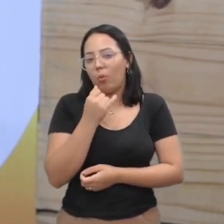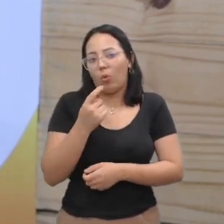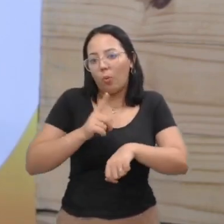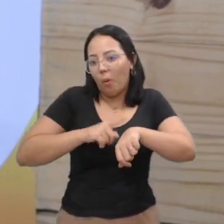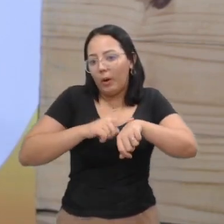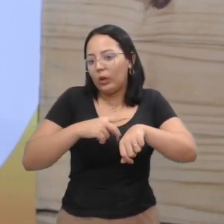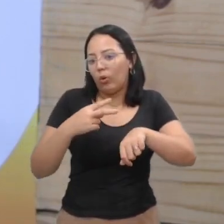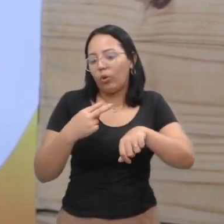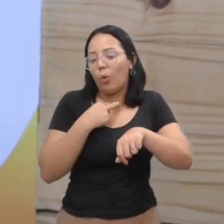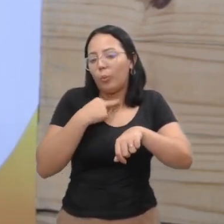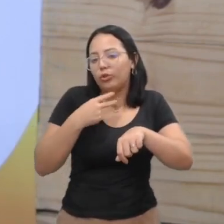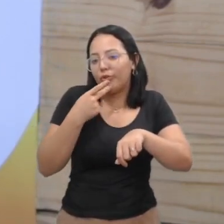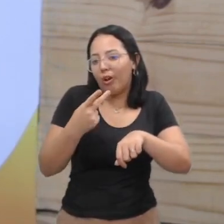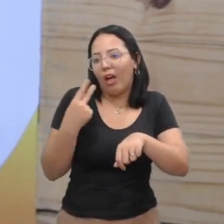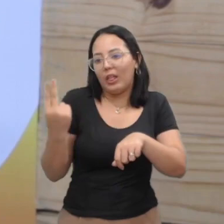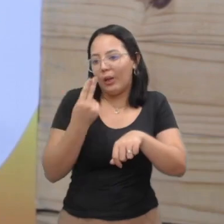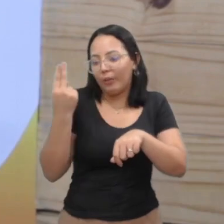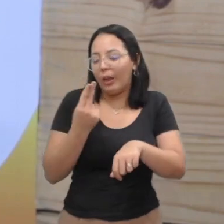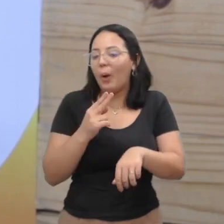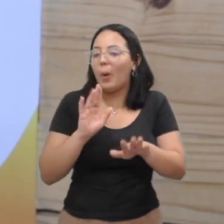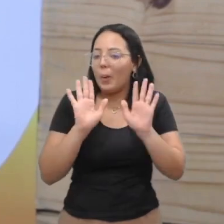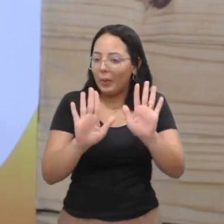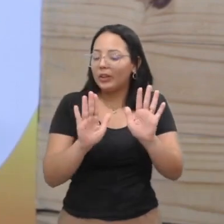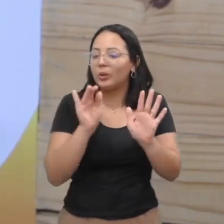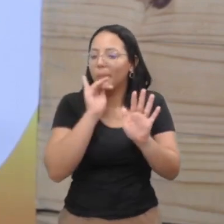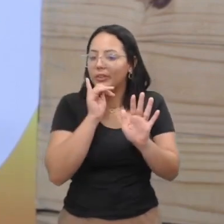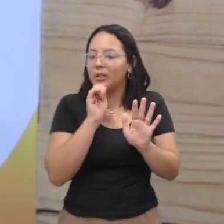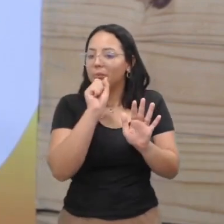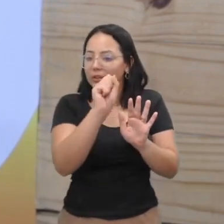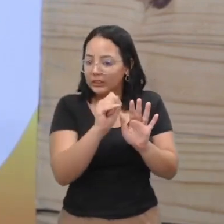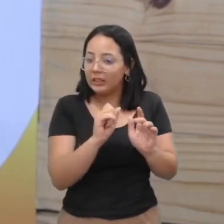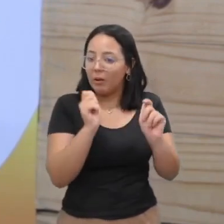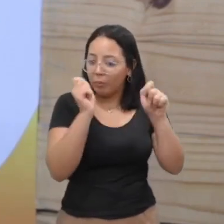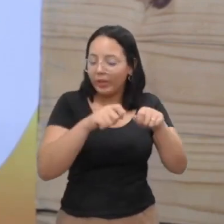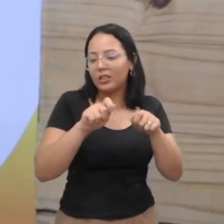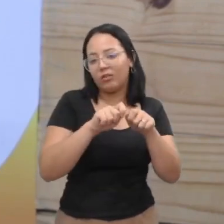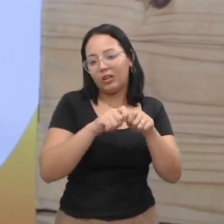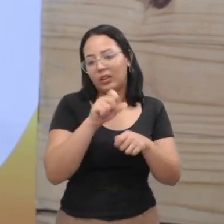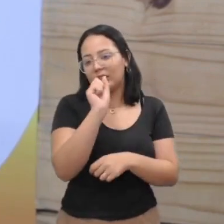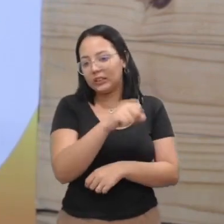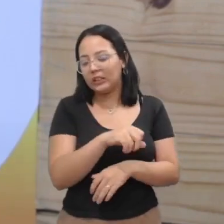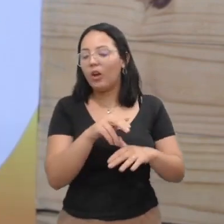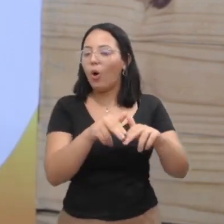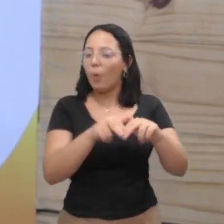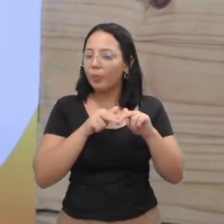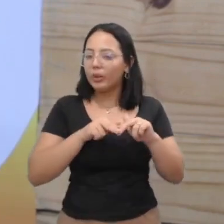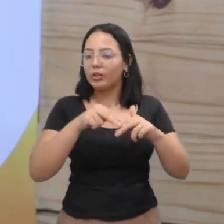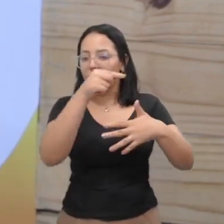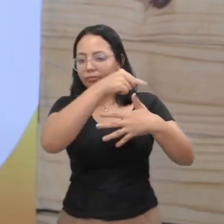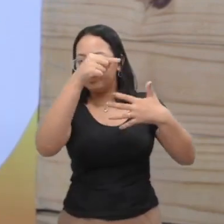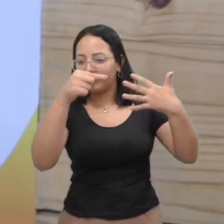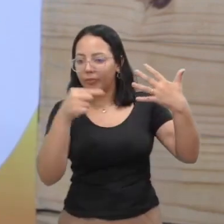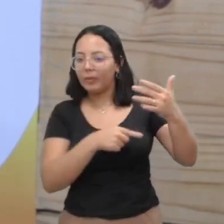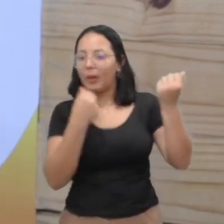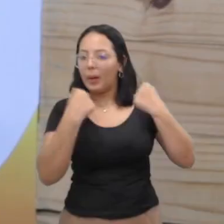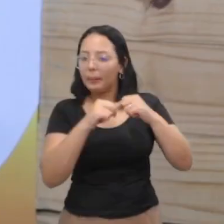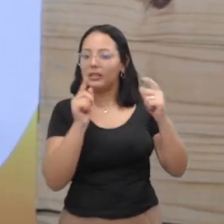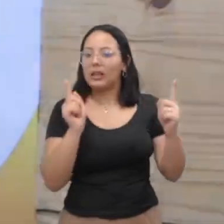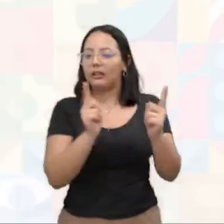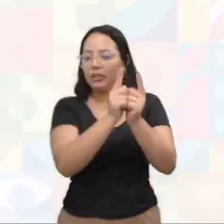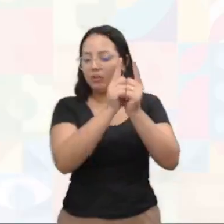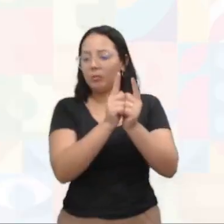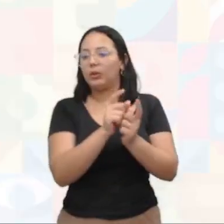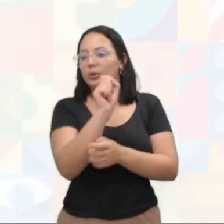momento de dizer que ela queria o atendimento. Mas aí, se ela tivesse condições, ela o faria. Então, nesses casos, tem que prestar o